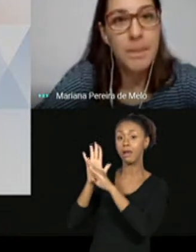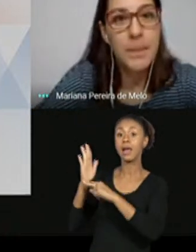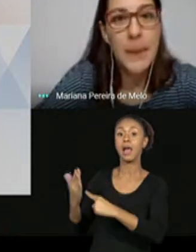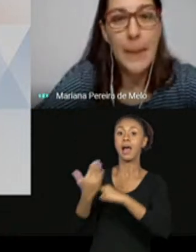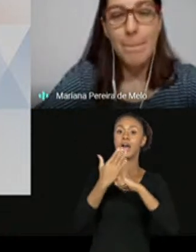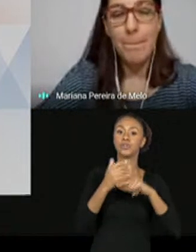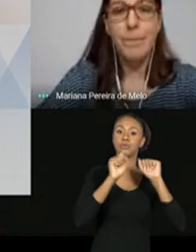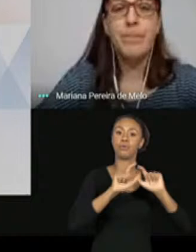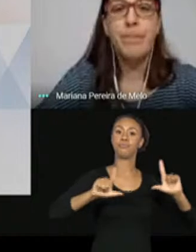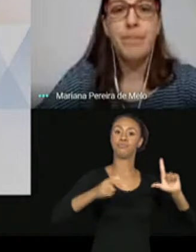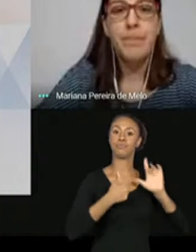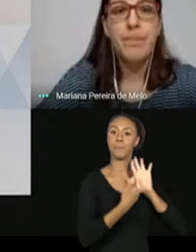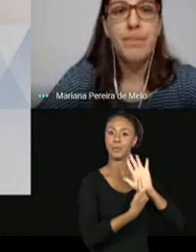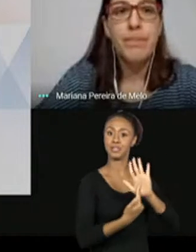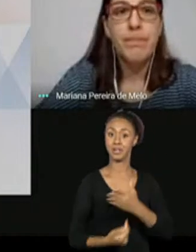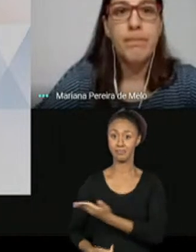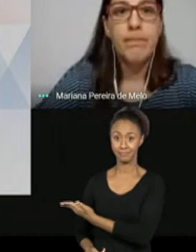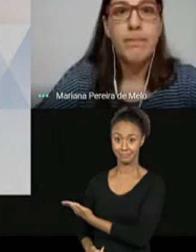aqui, tá?